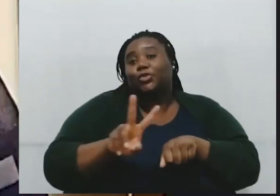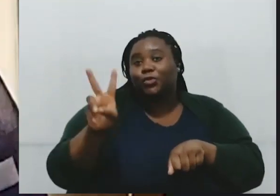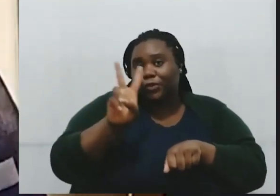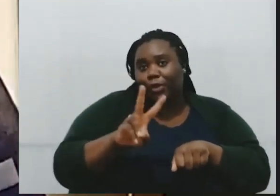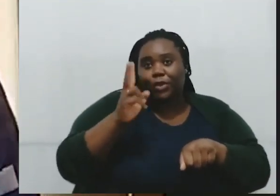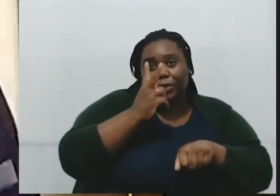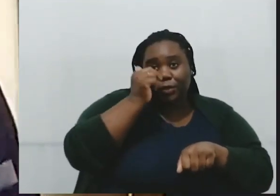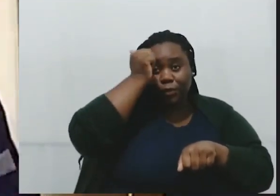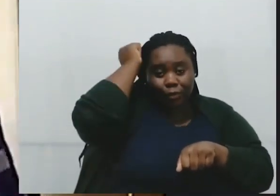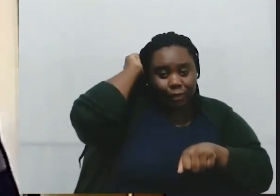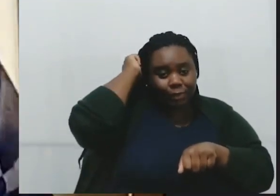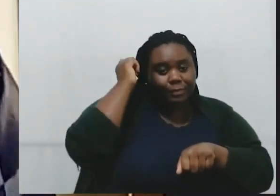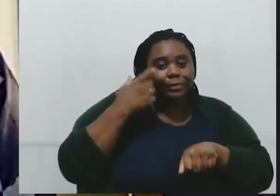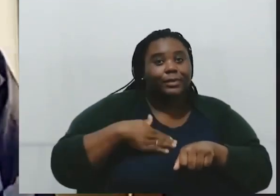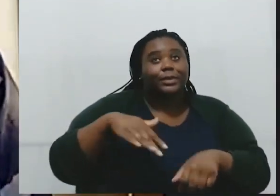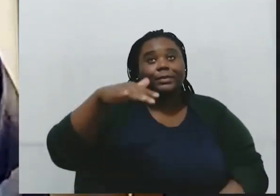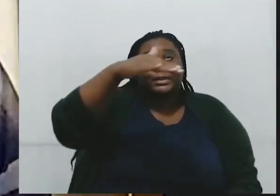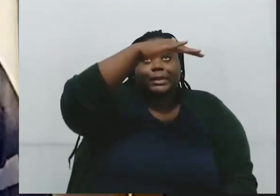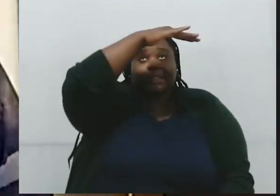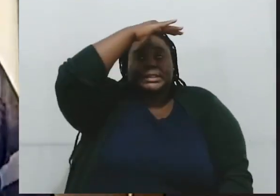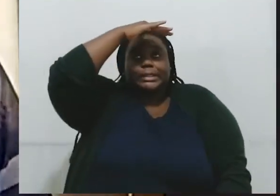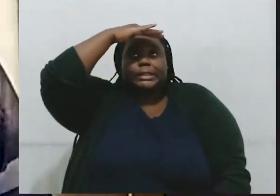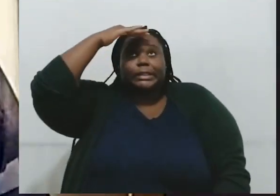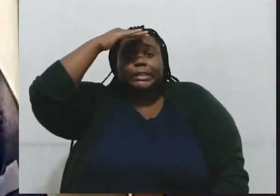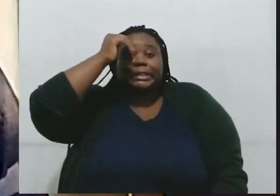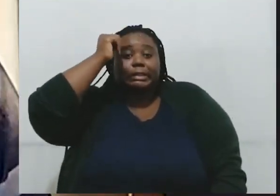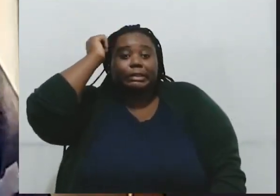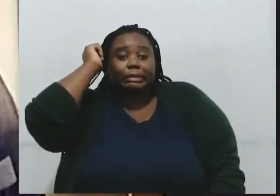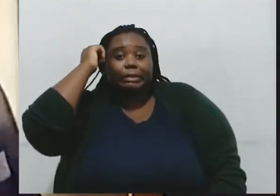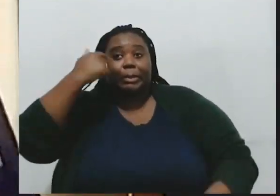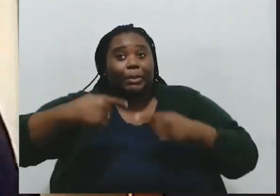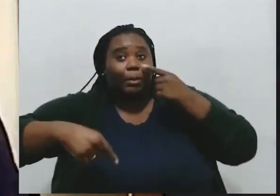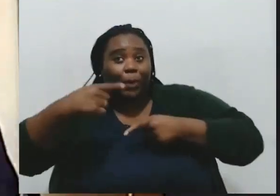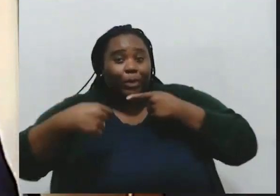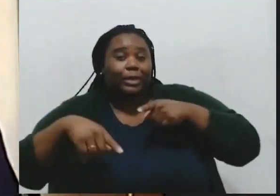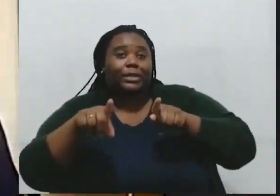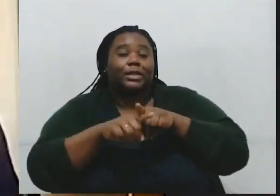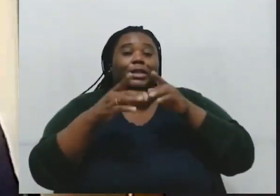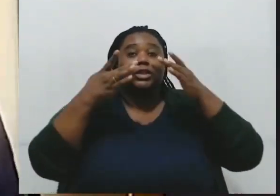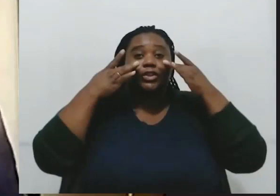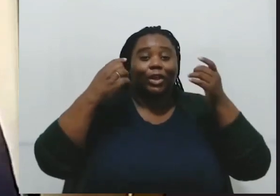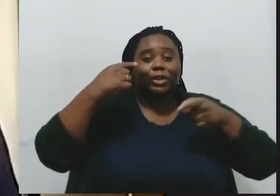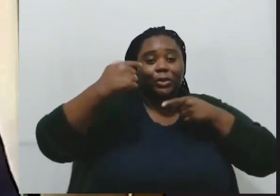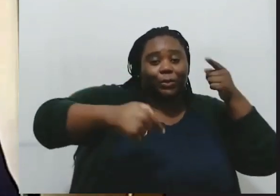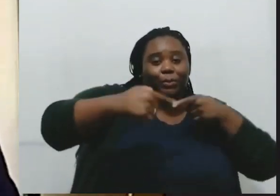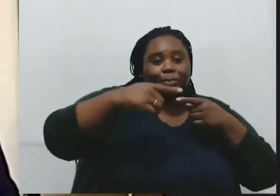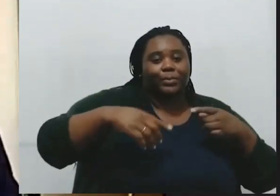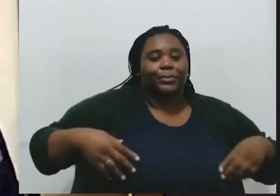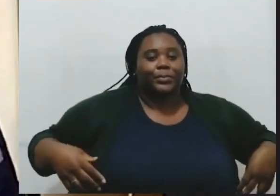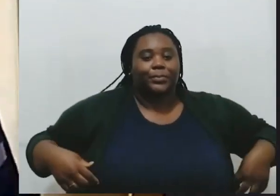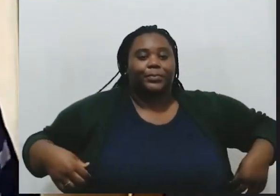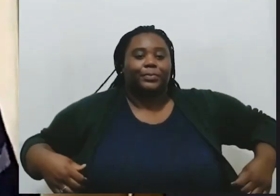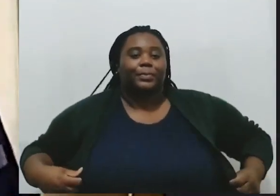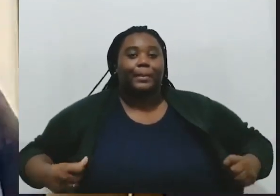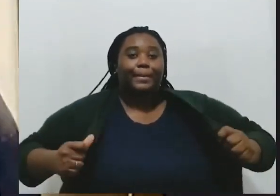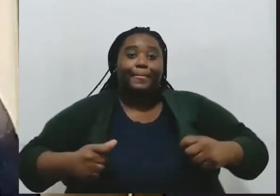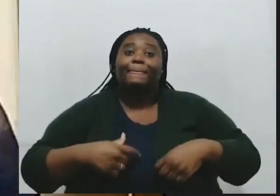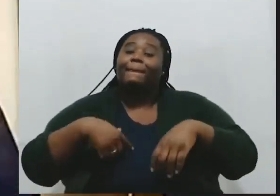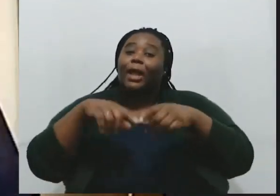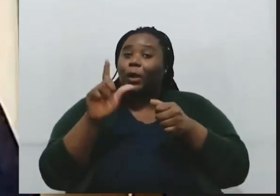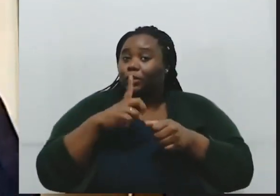Eu fazia parte de um coletivo de juventude na época do PT, do Partido dos Trabalhadores, e isso eu estou falando